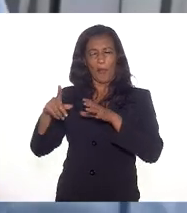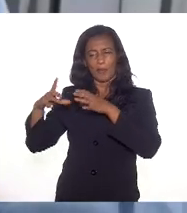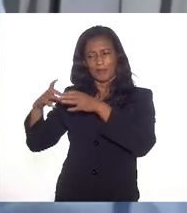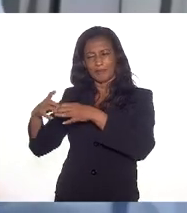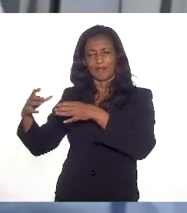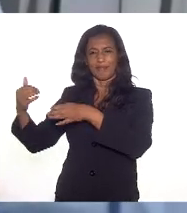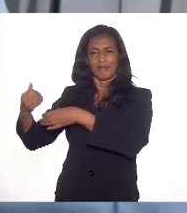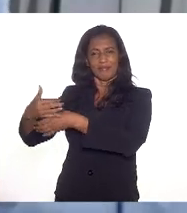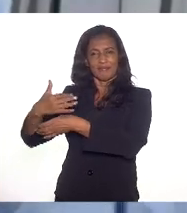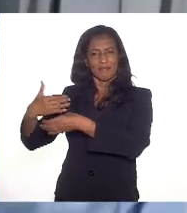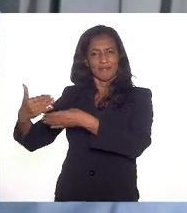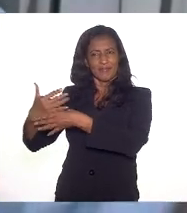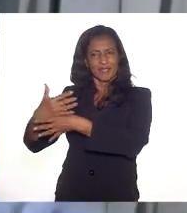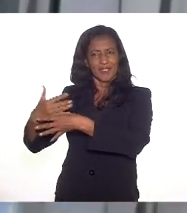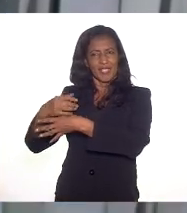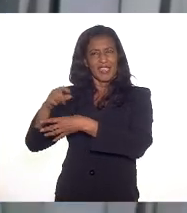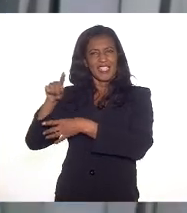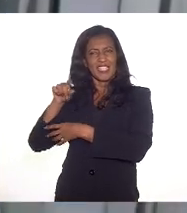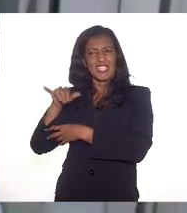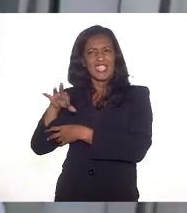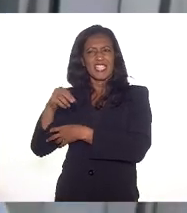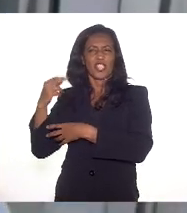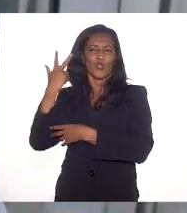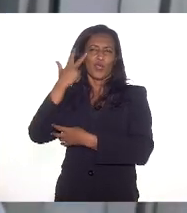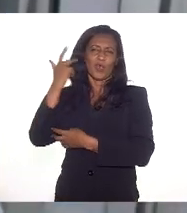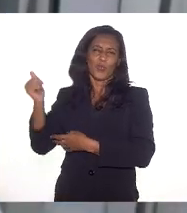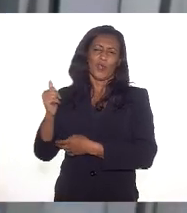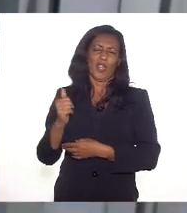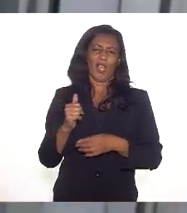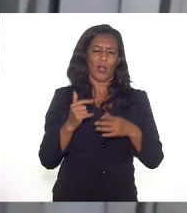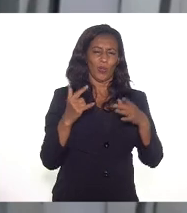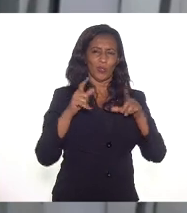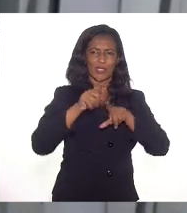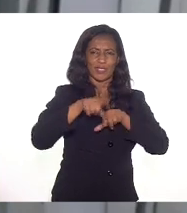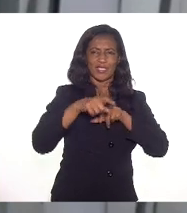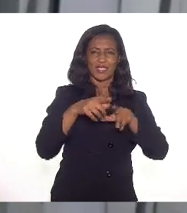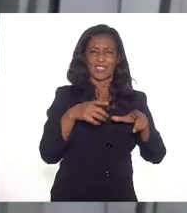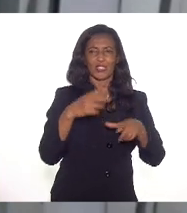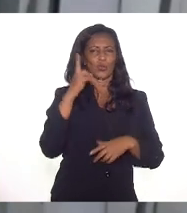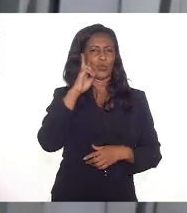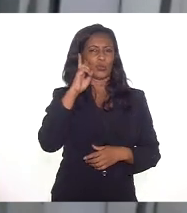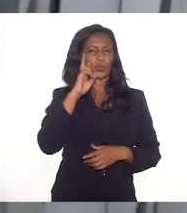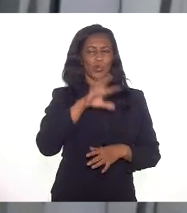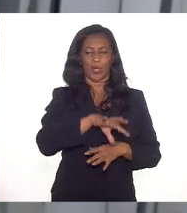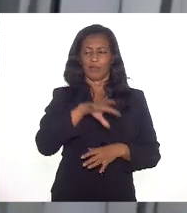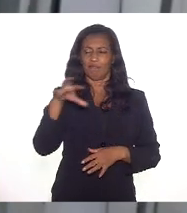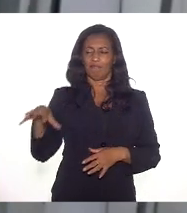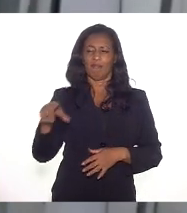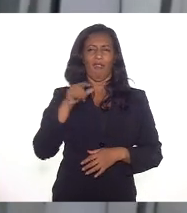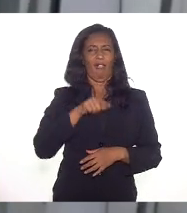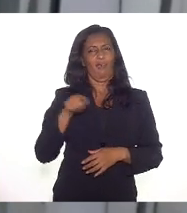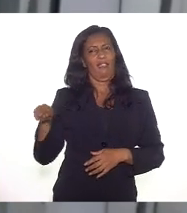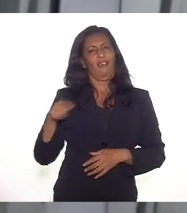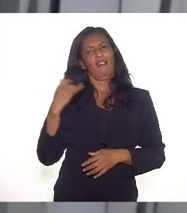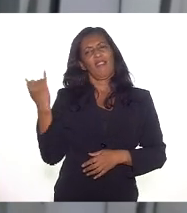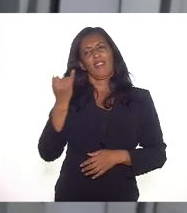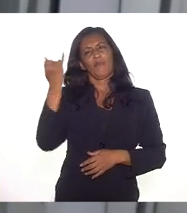como sítio natural e Paraty como sítio histórico. E o Zé Cláudio teve uma participação muito